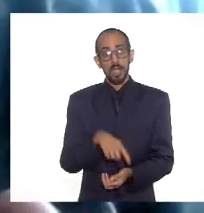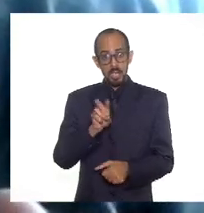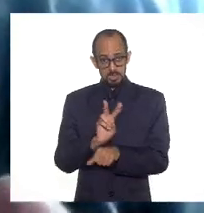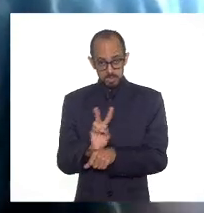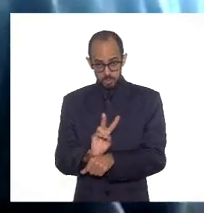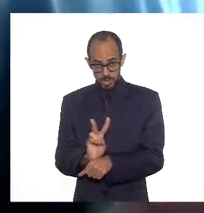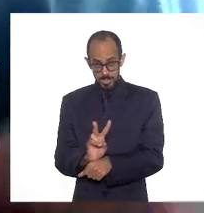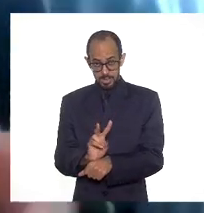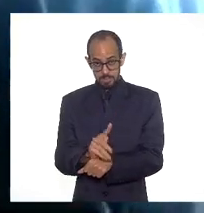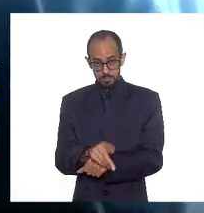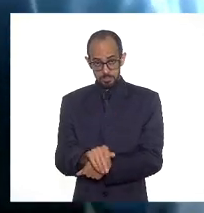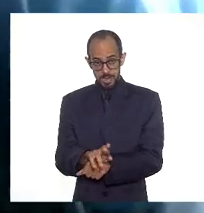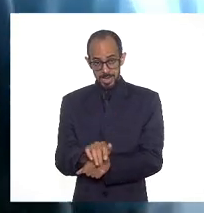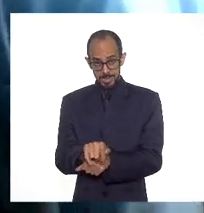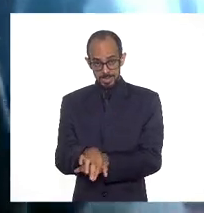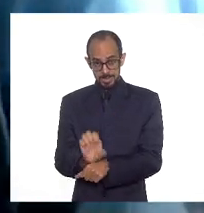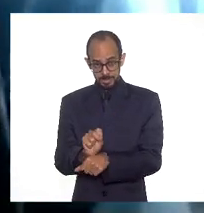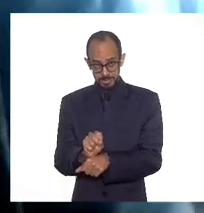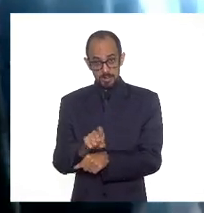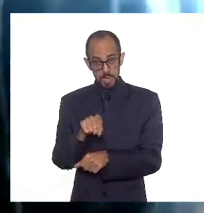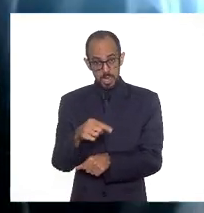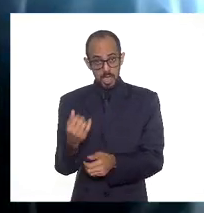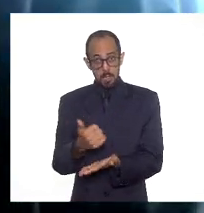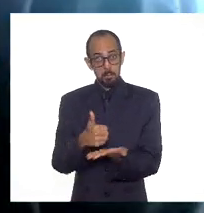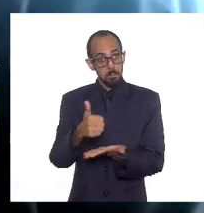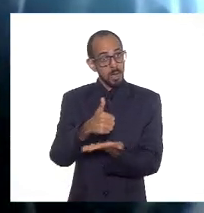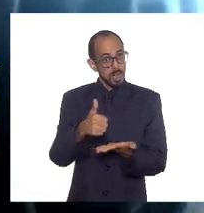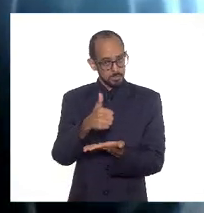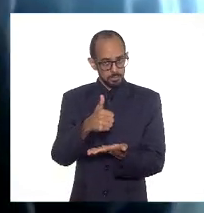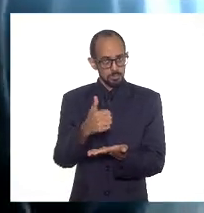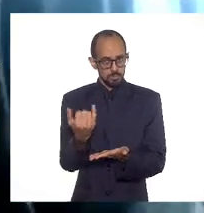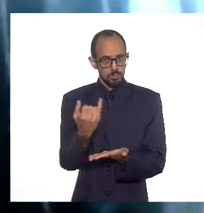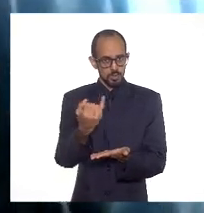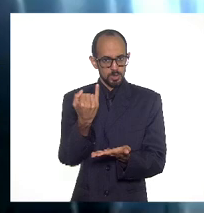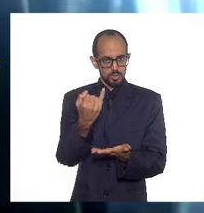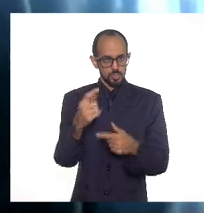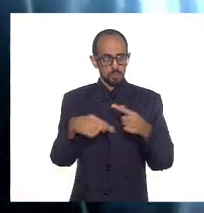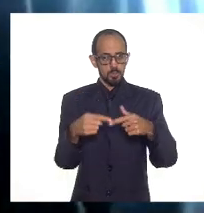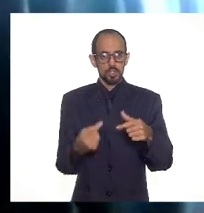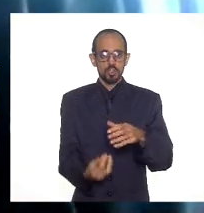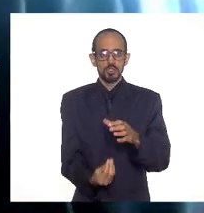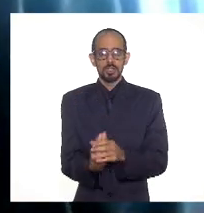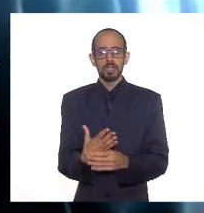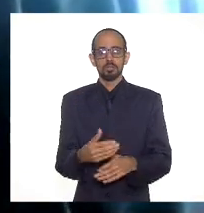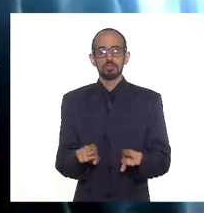para o parque. Depois nós criamos até a Polícia Ambiental, que era